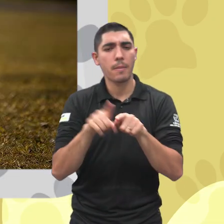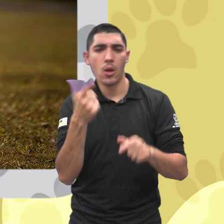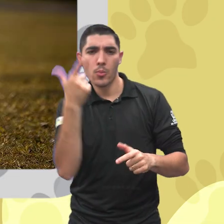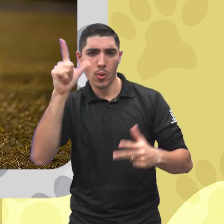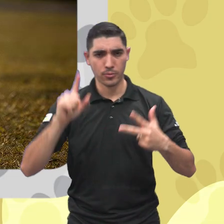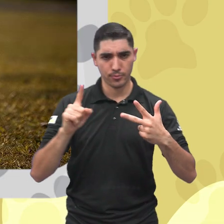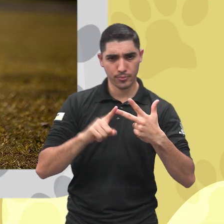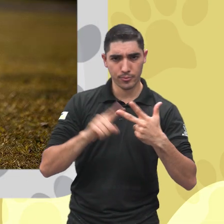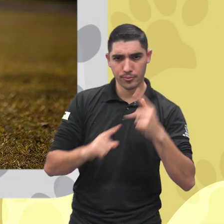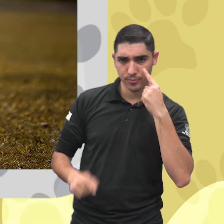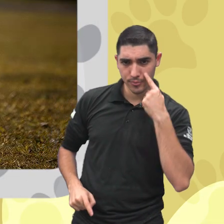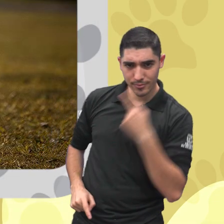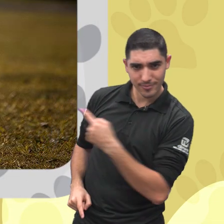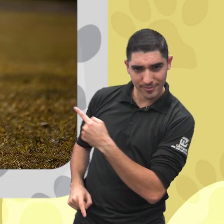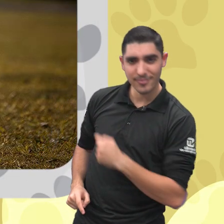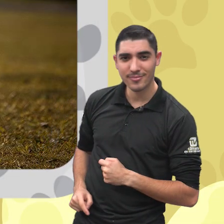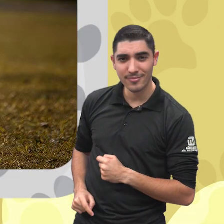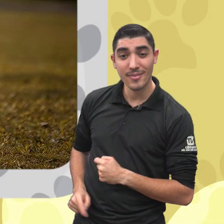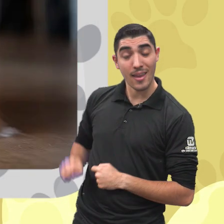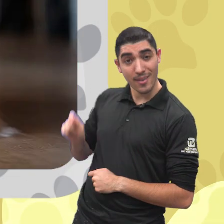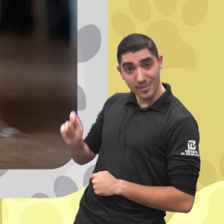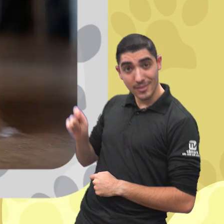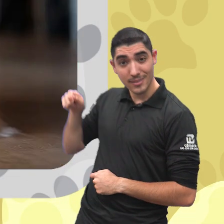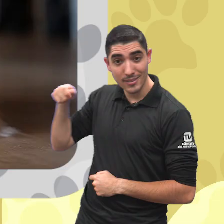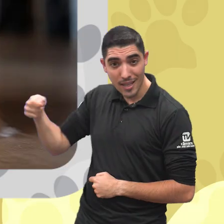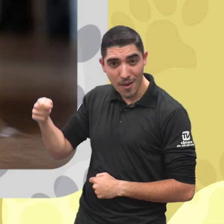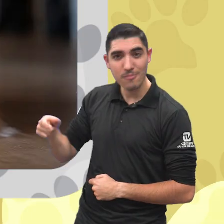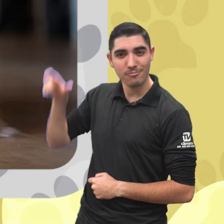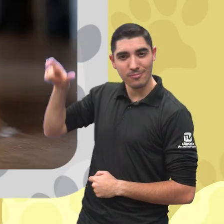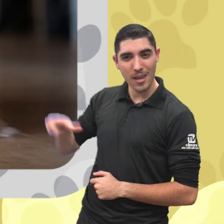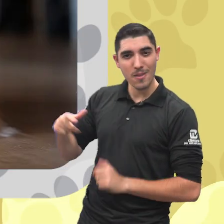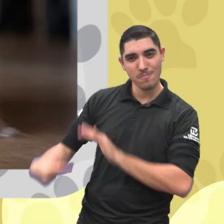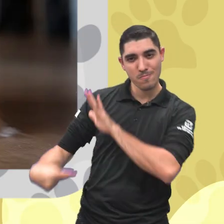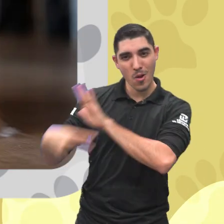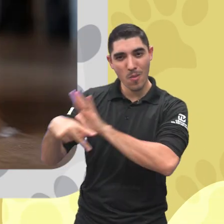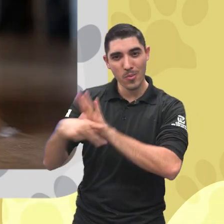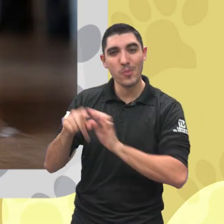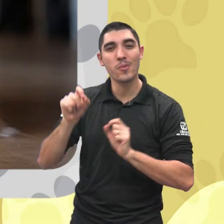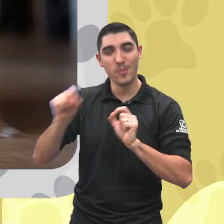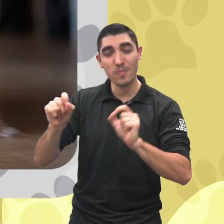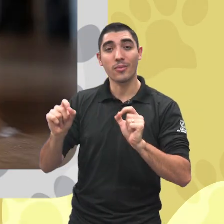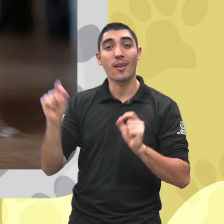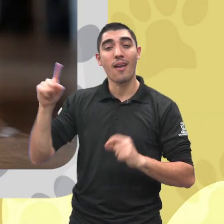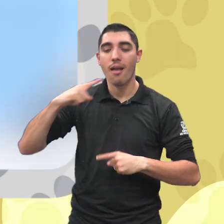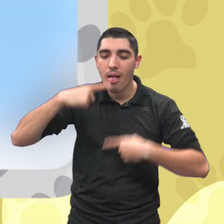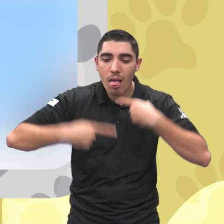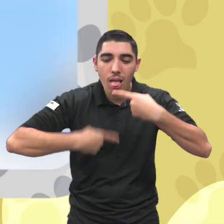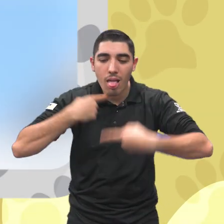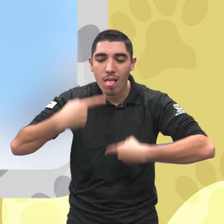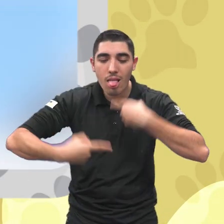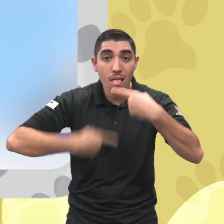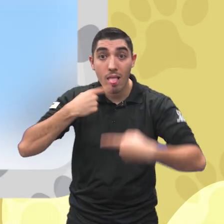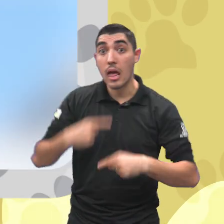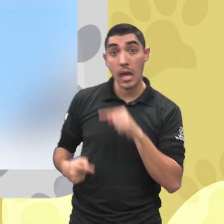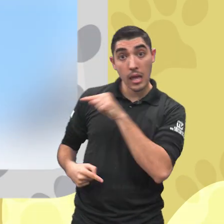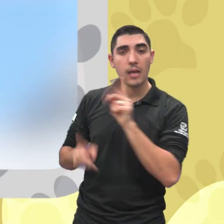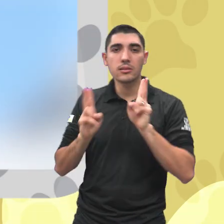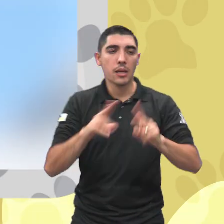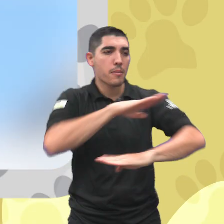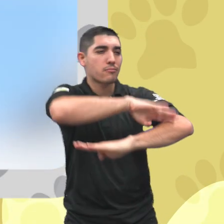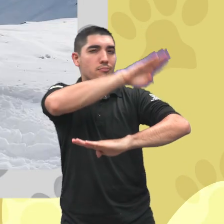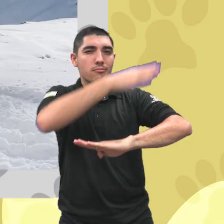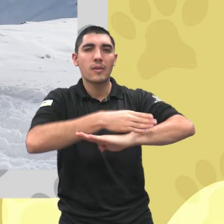o São Bernardo, que também é um clássico, né? Além de enorme, ele é conhecido por ser um verdadeiro salva-vidas